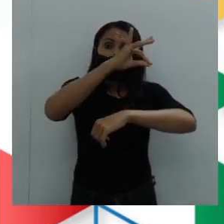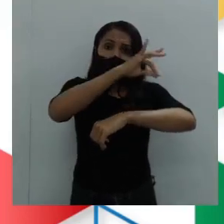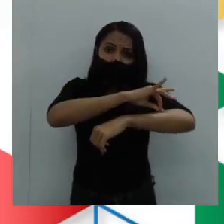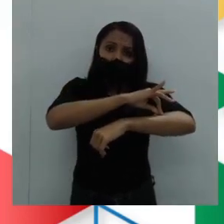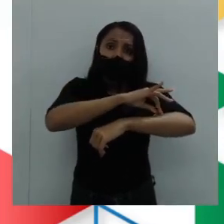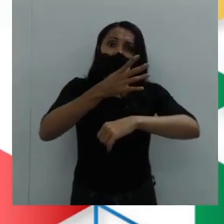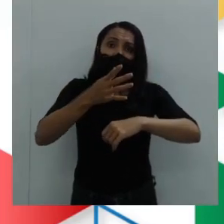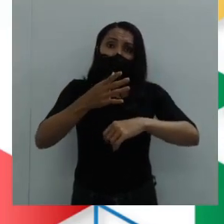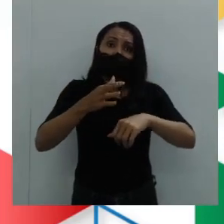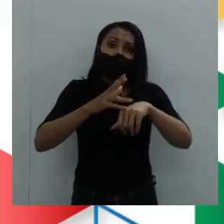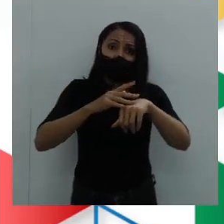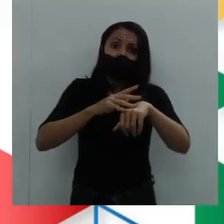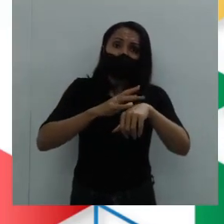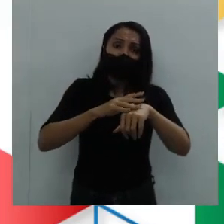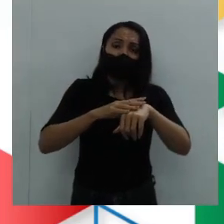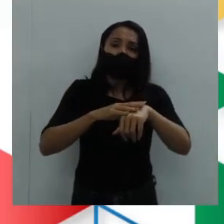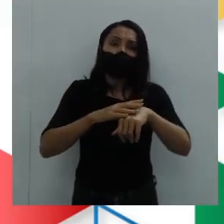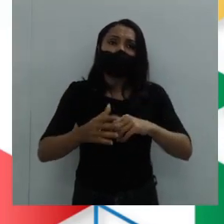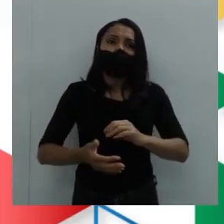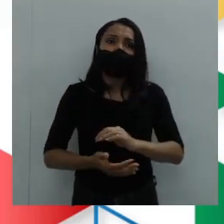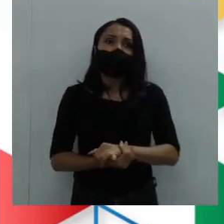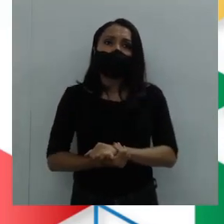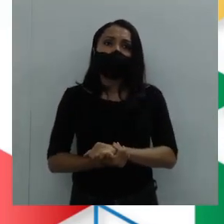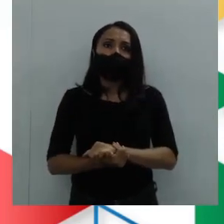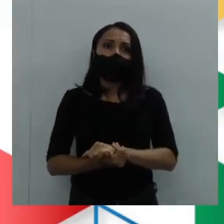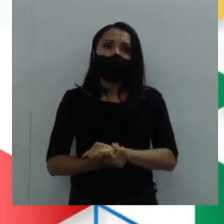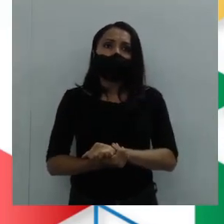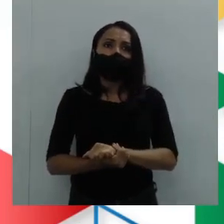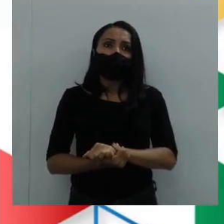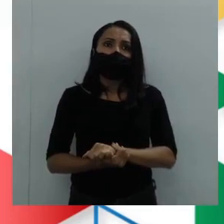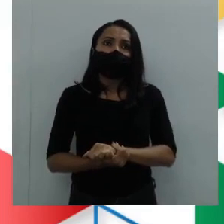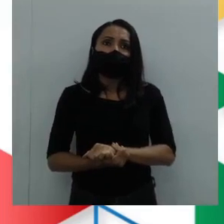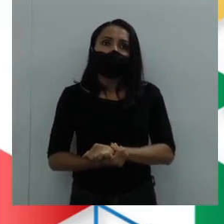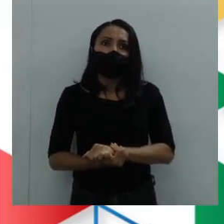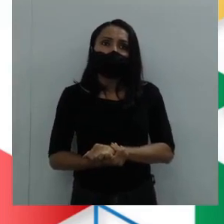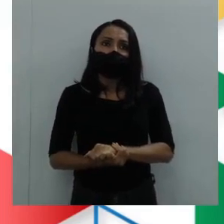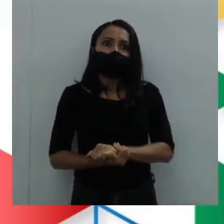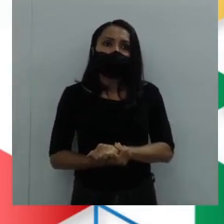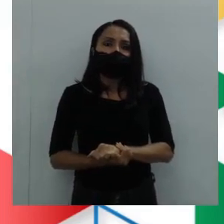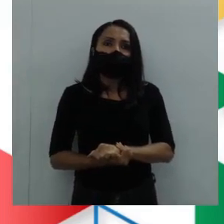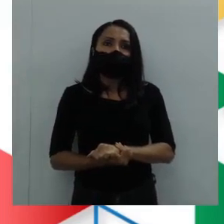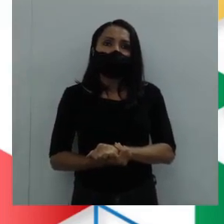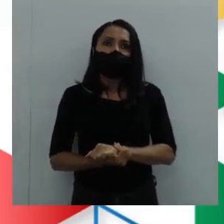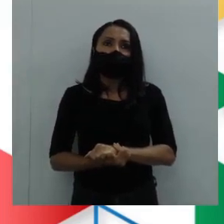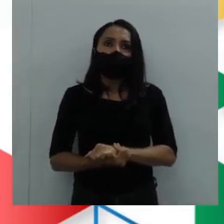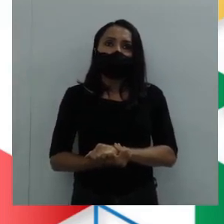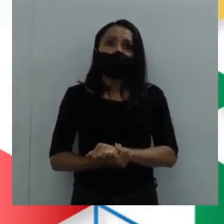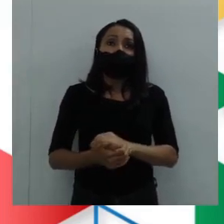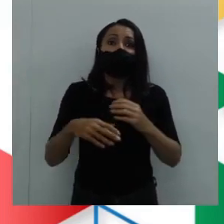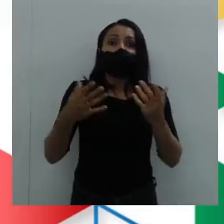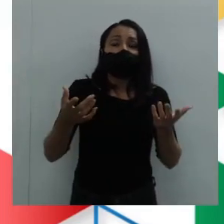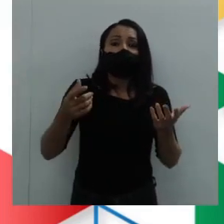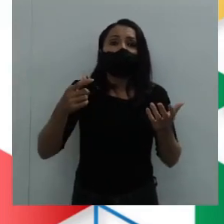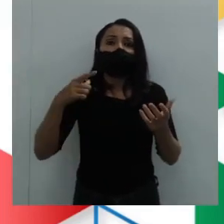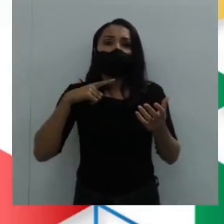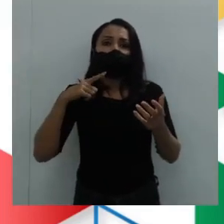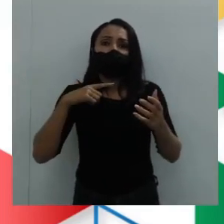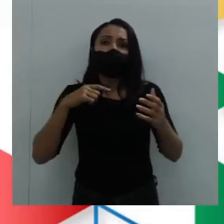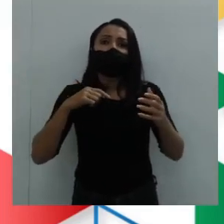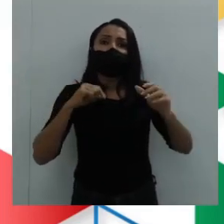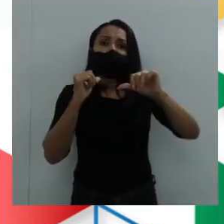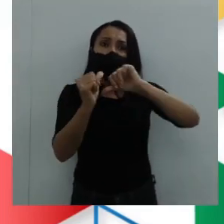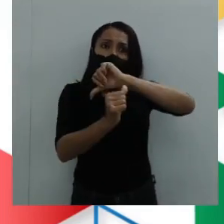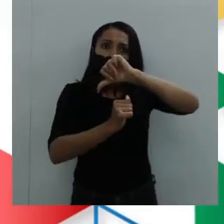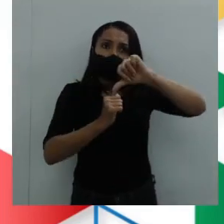dengue, a chikungunya, né? Então, observe aí na telinha quando se fala desses insetos. A gente tem modificações